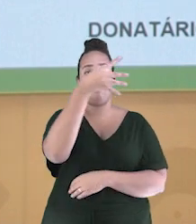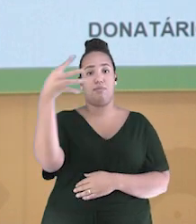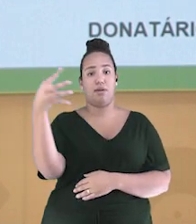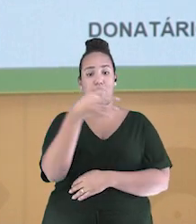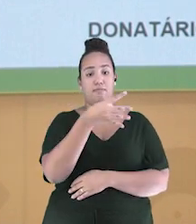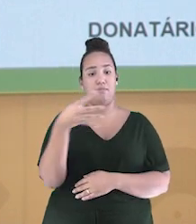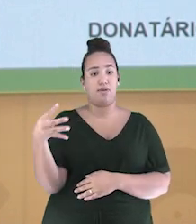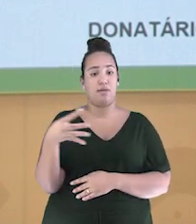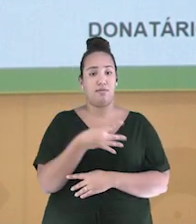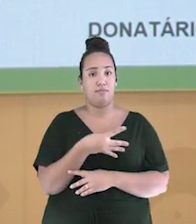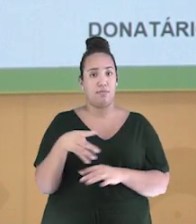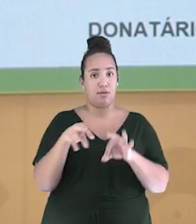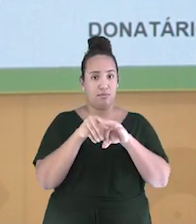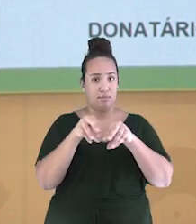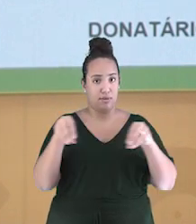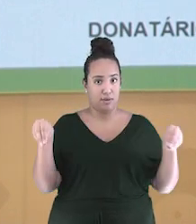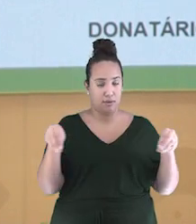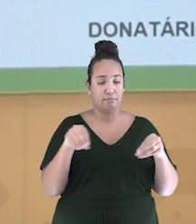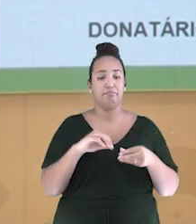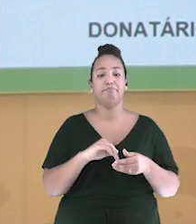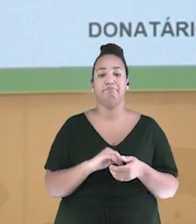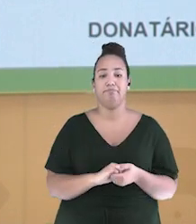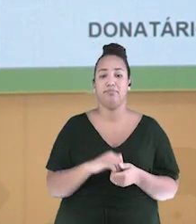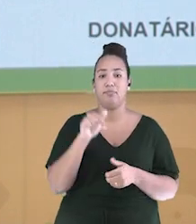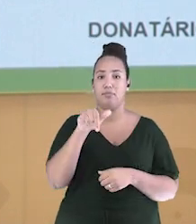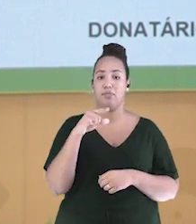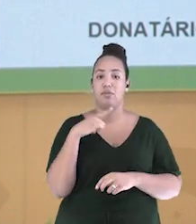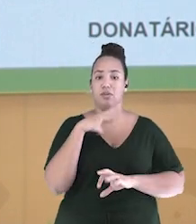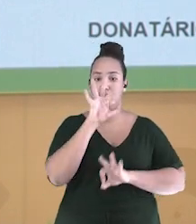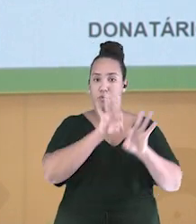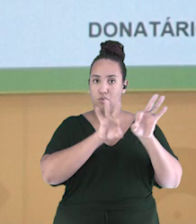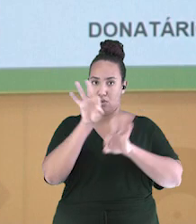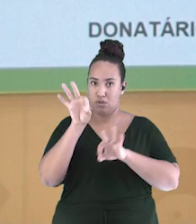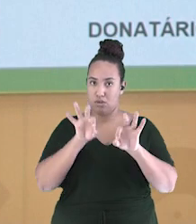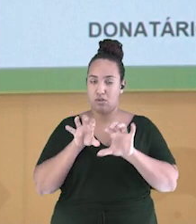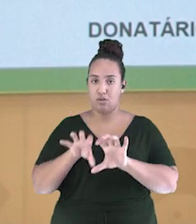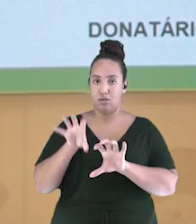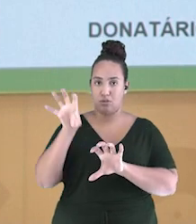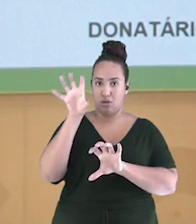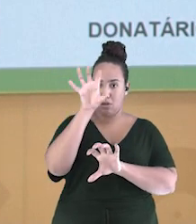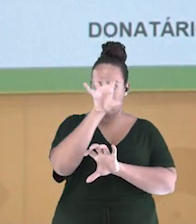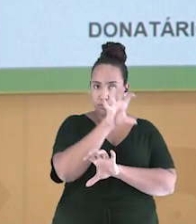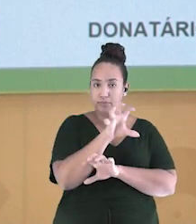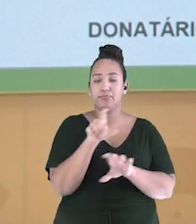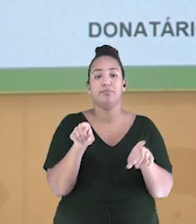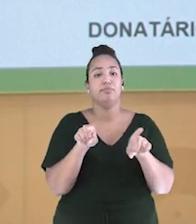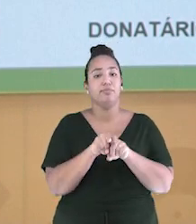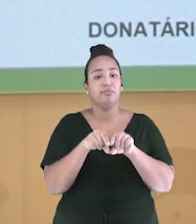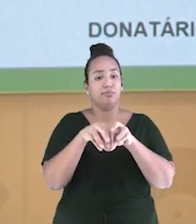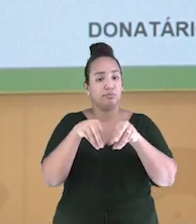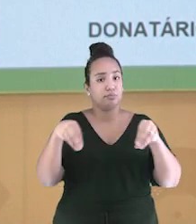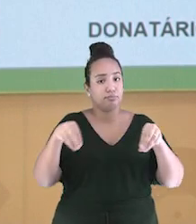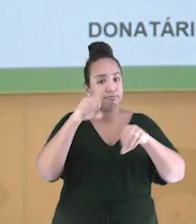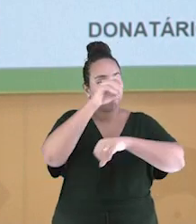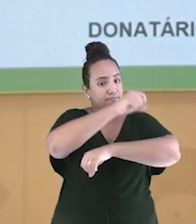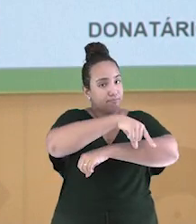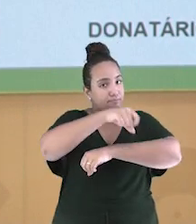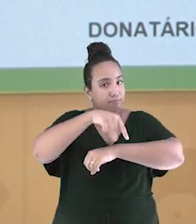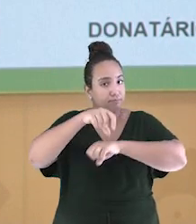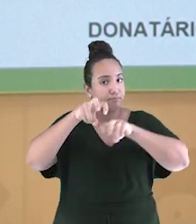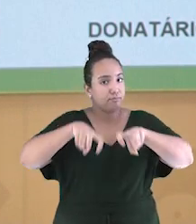capitanias hereditárias, para que ele pudesse ser organizado em regiões e para que a terra fosse